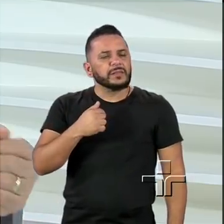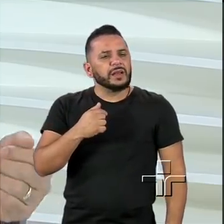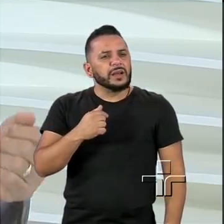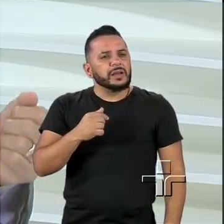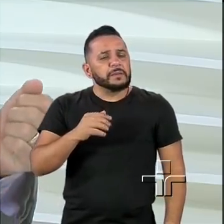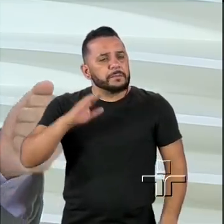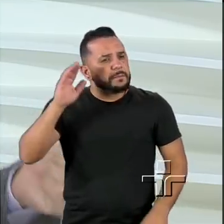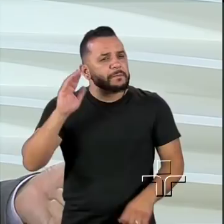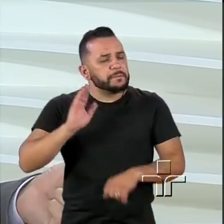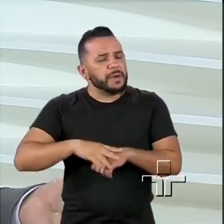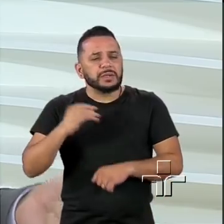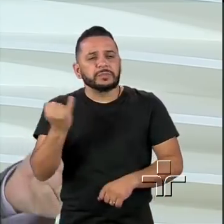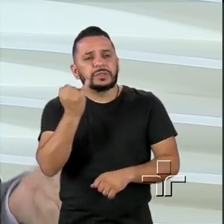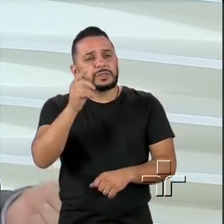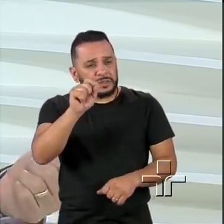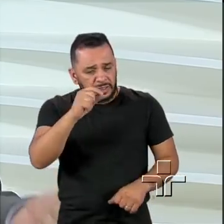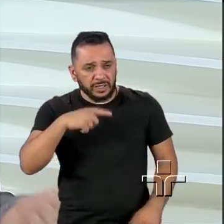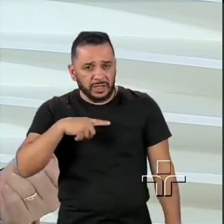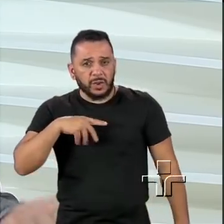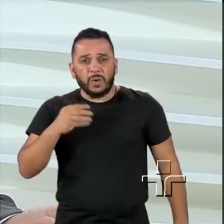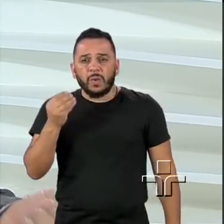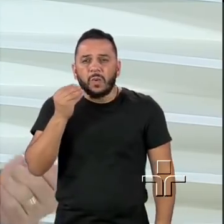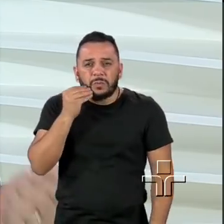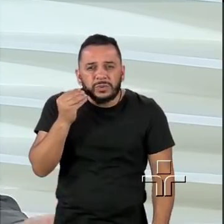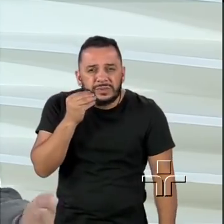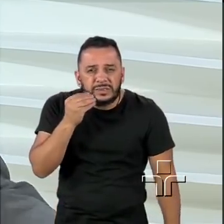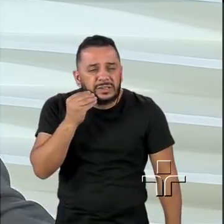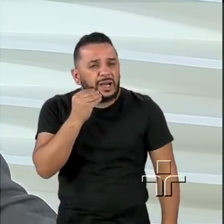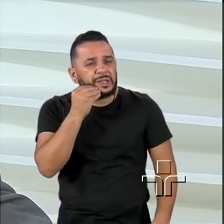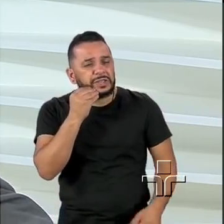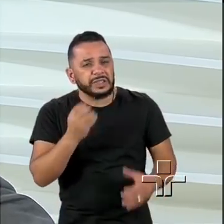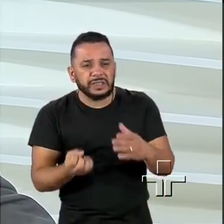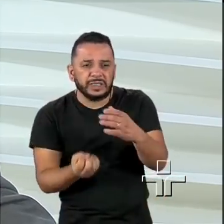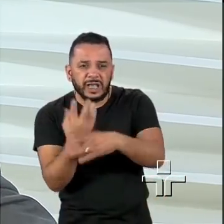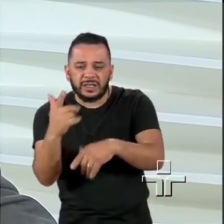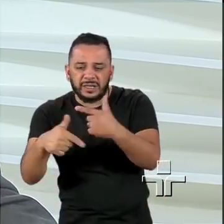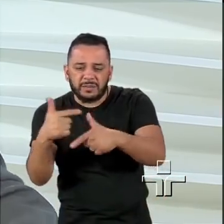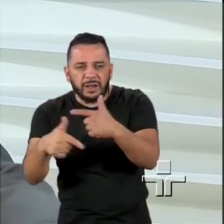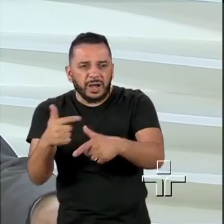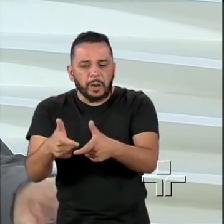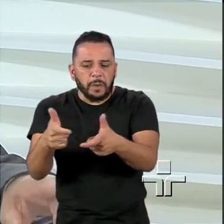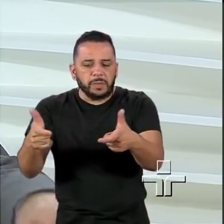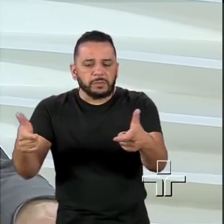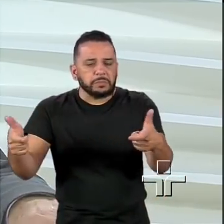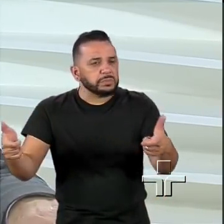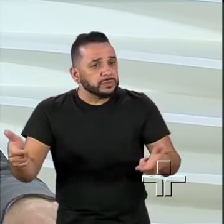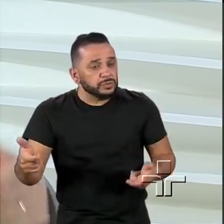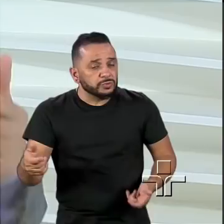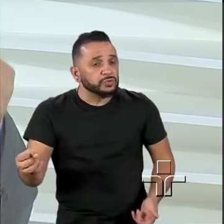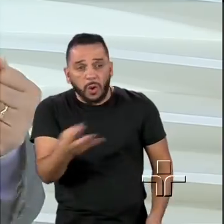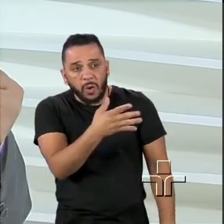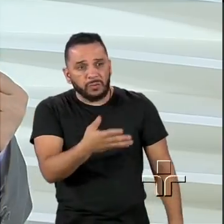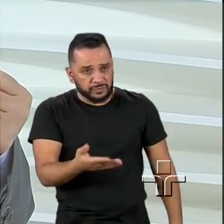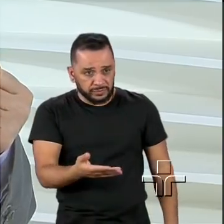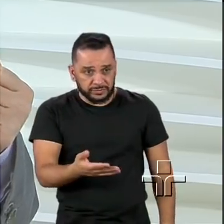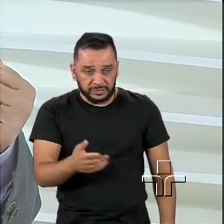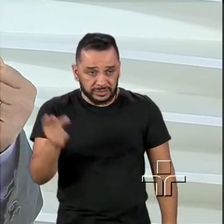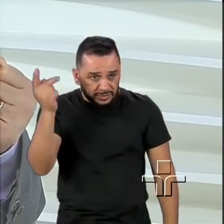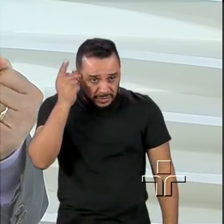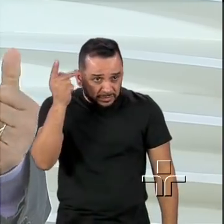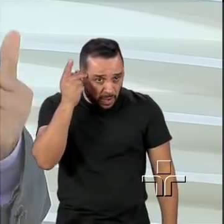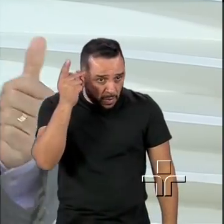é falar da oportunidade de gerar emprego, gerar possibilidade e oportunidade para empregos. No estado de São